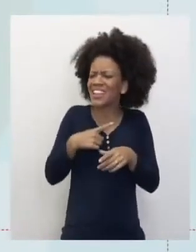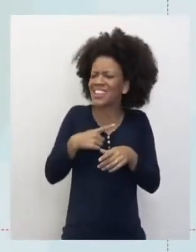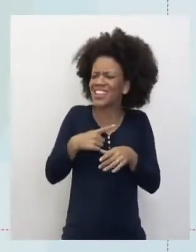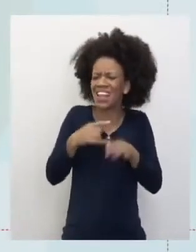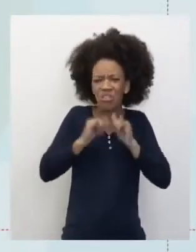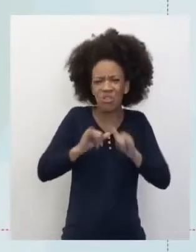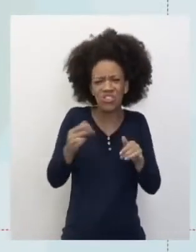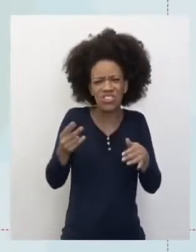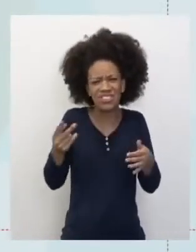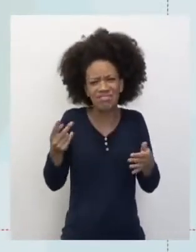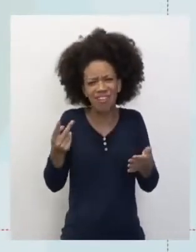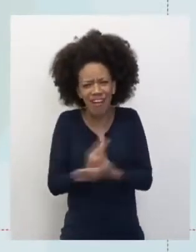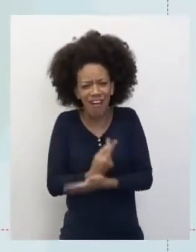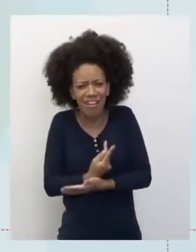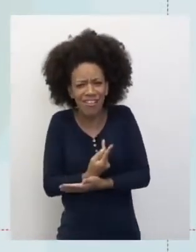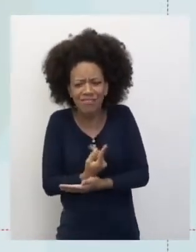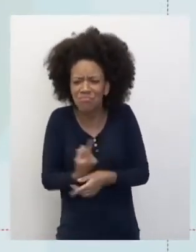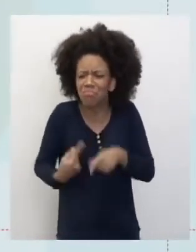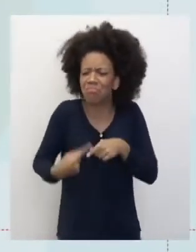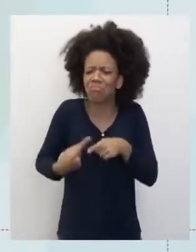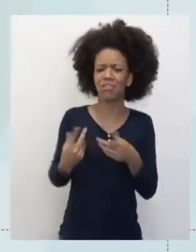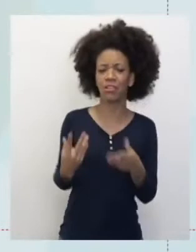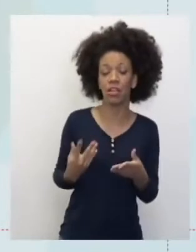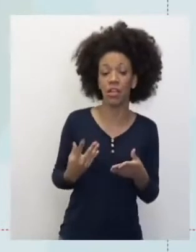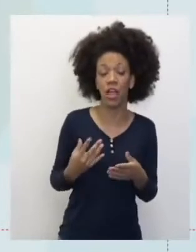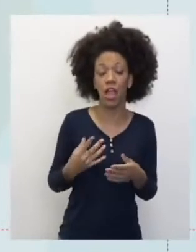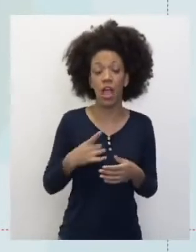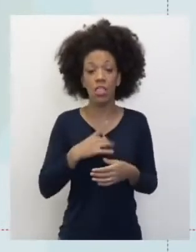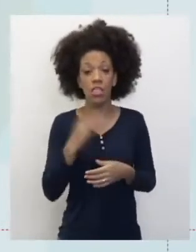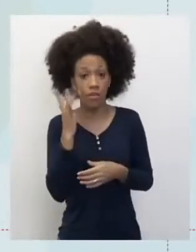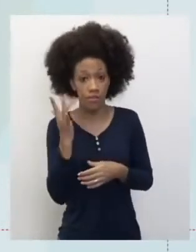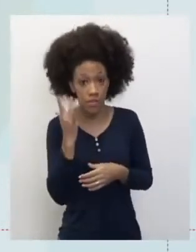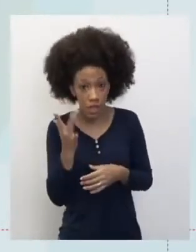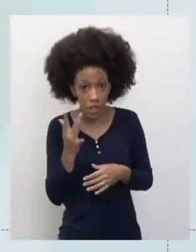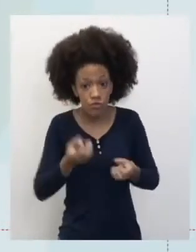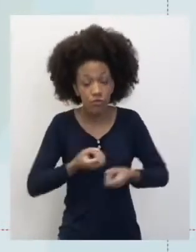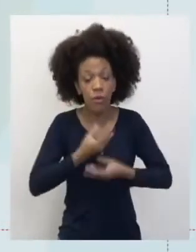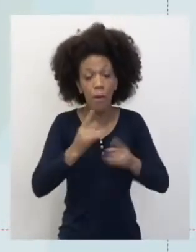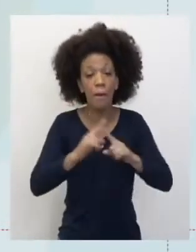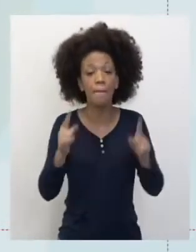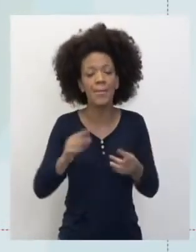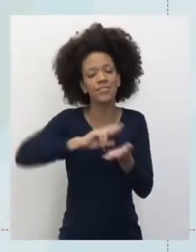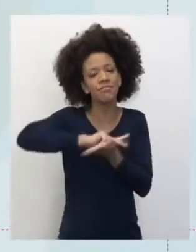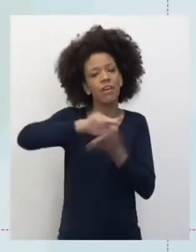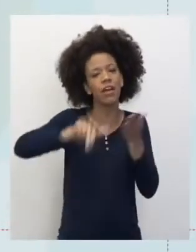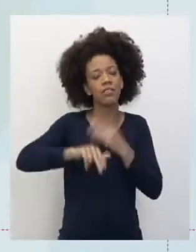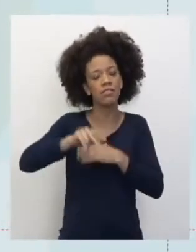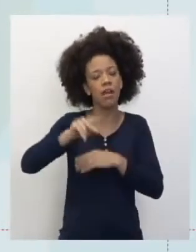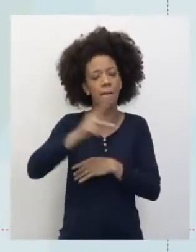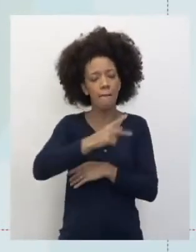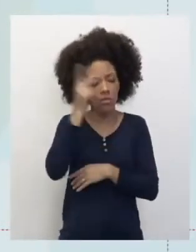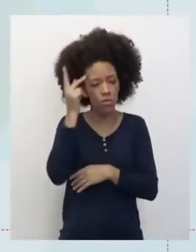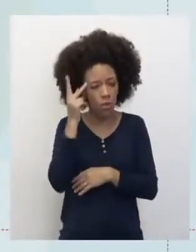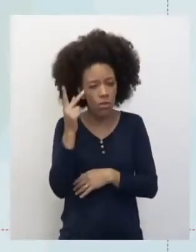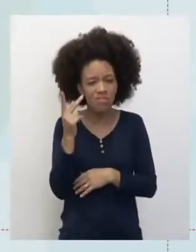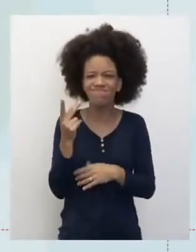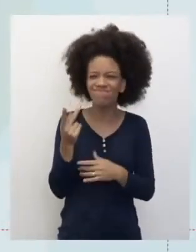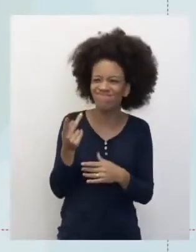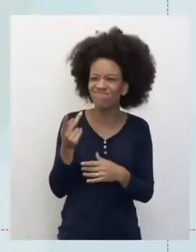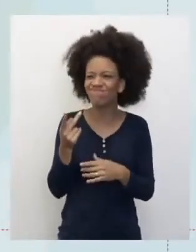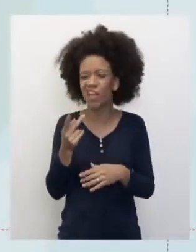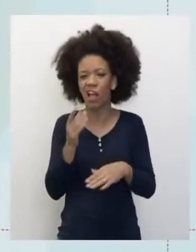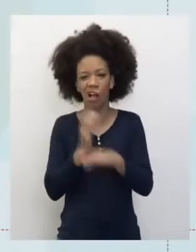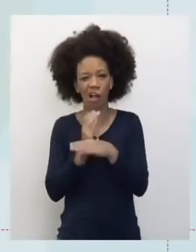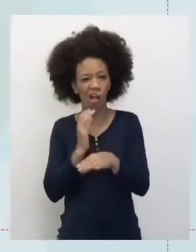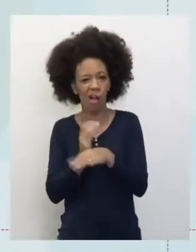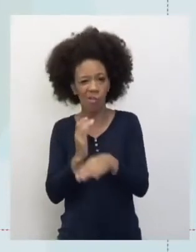né? Então, nós temos uma facilidade de acesso às informações, mas muitas pessoas ainda permanecem desinformadas. Por que será? E